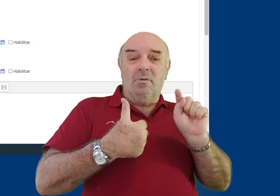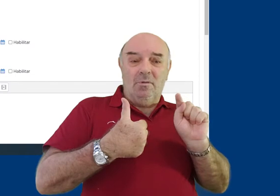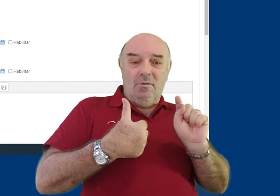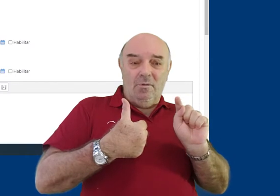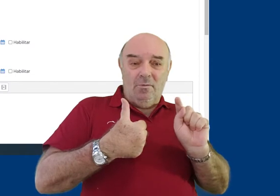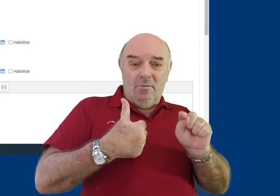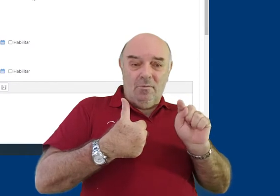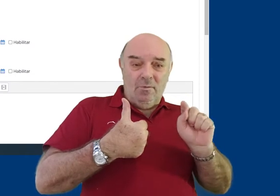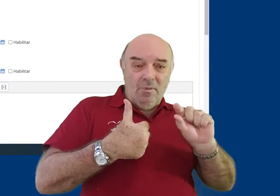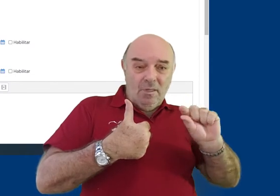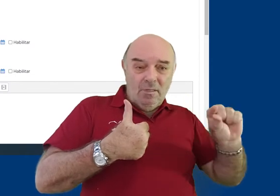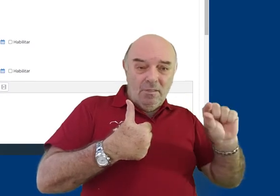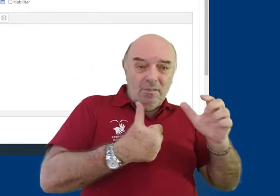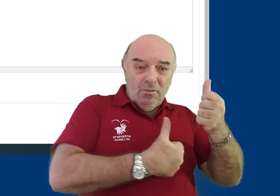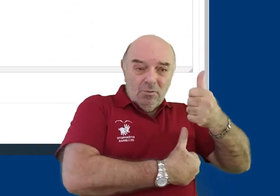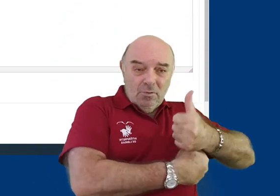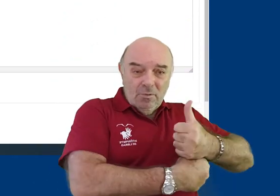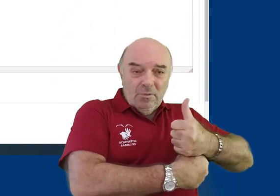de seleção sobreposto.